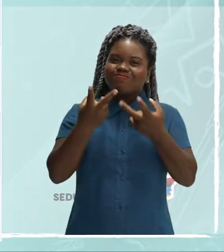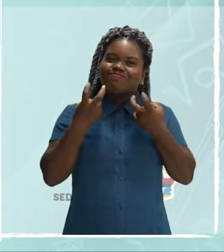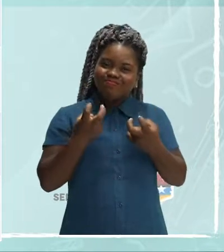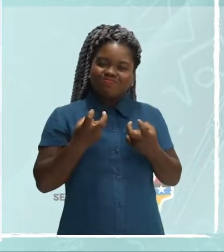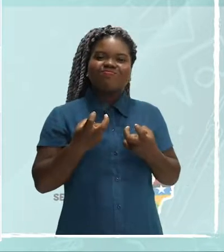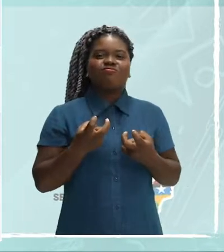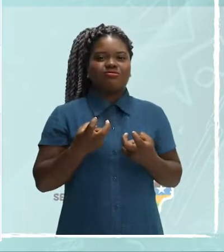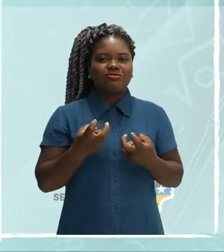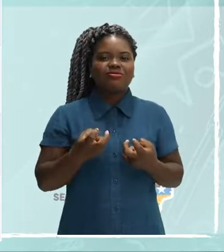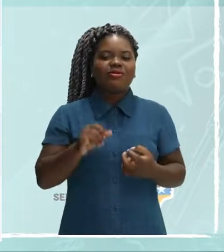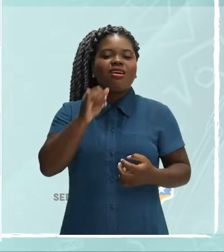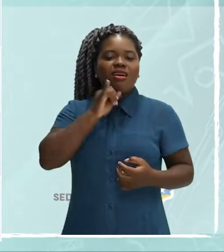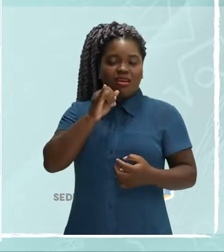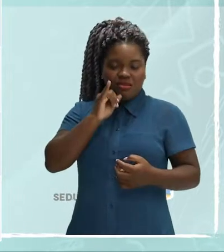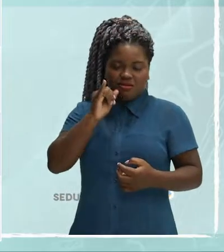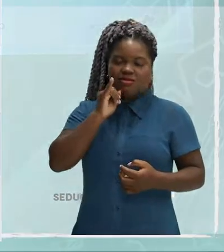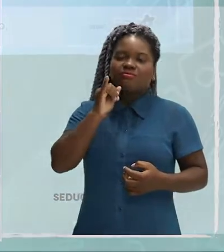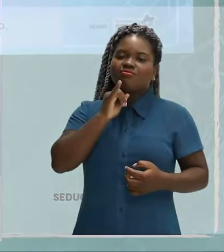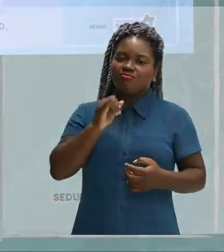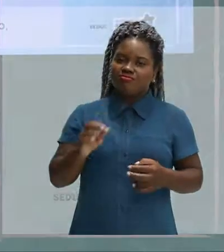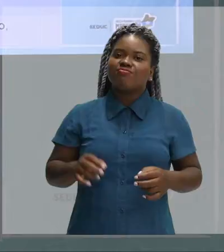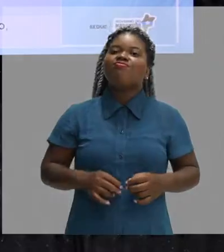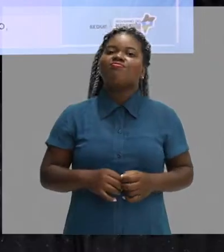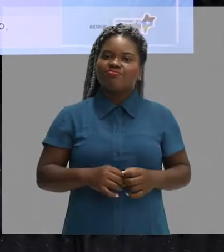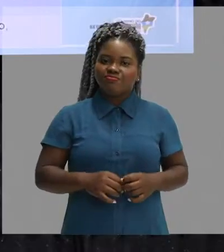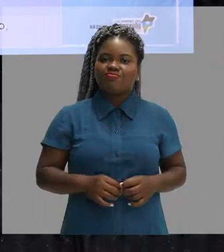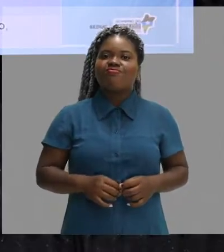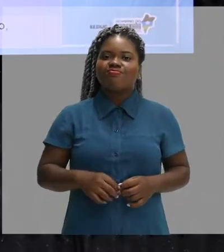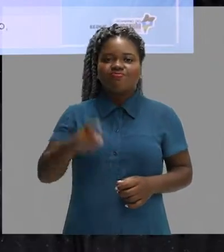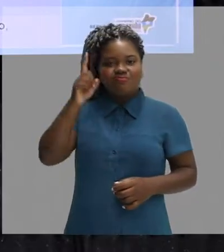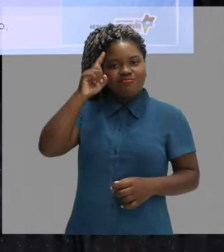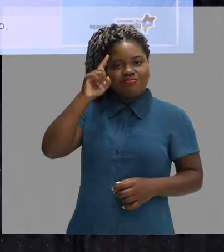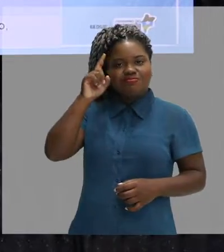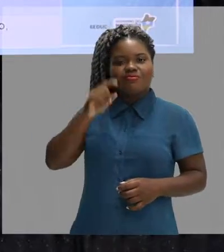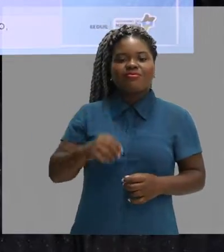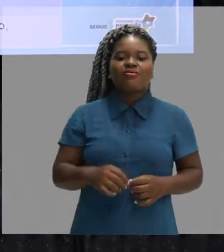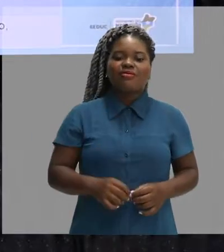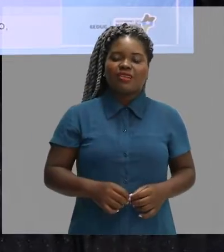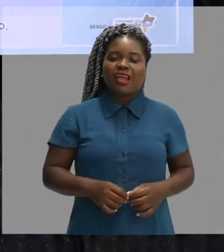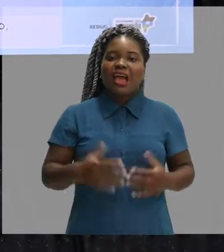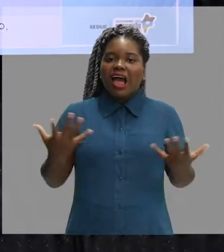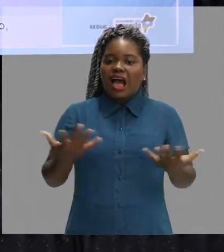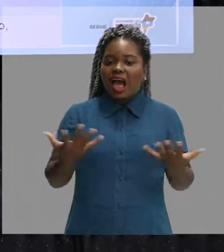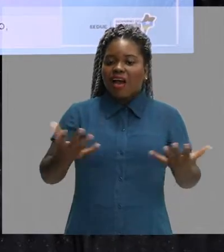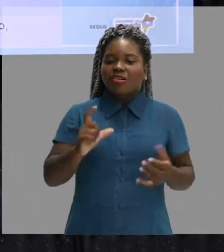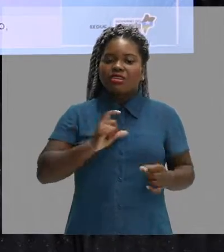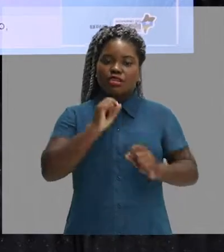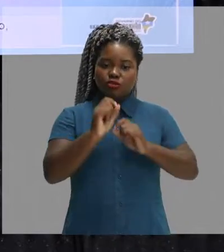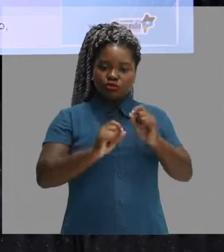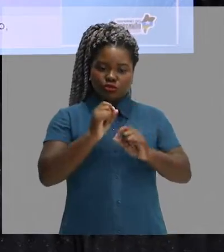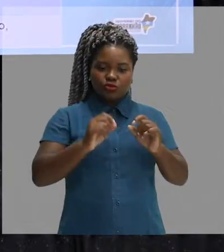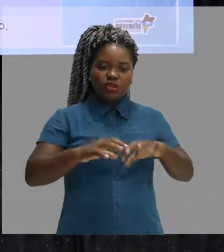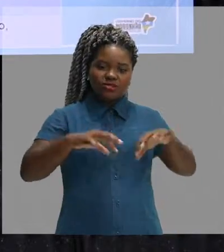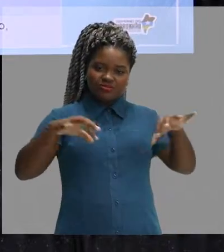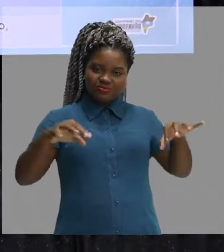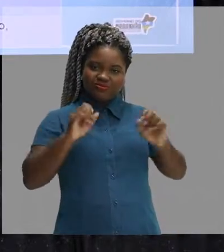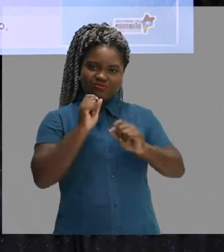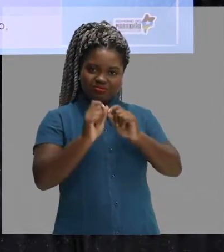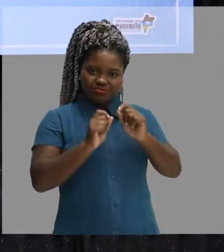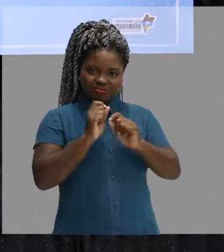dos exemplos nas relações sociais no nosso cotidiano. Agora a gente vai explicar separadamente algumas